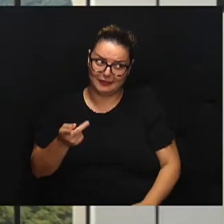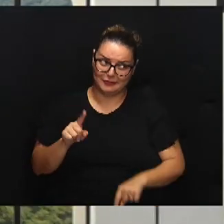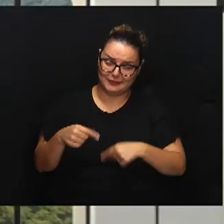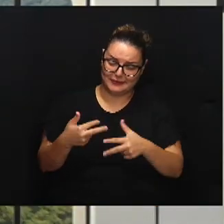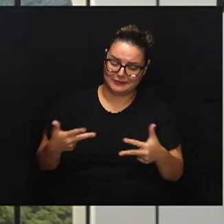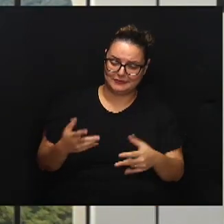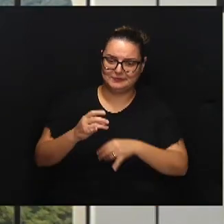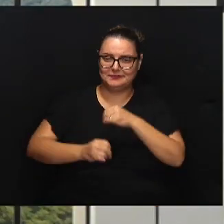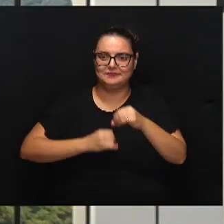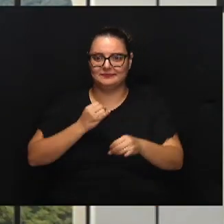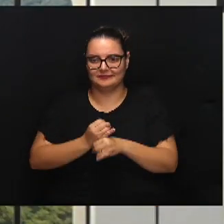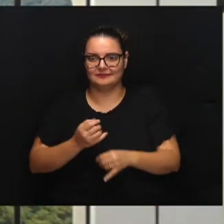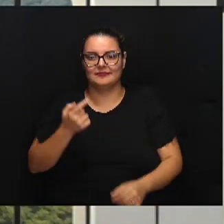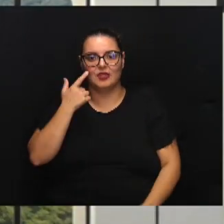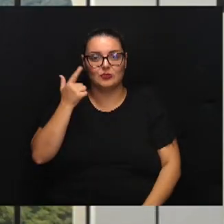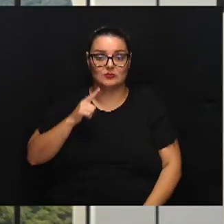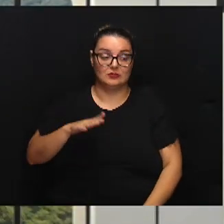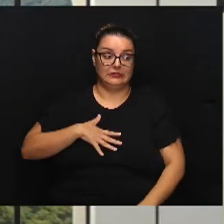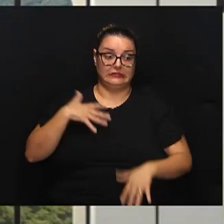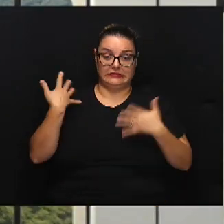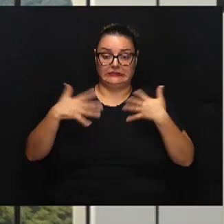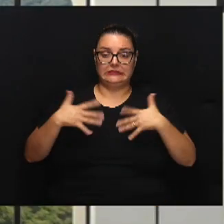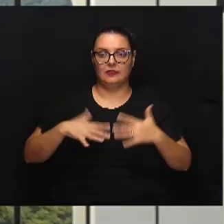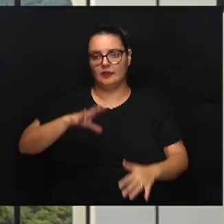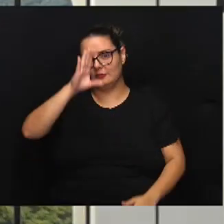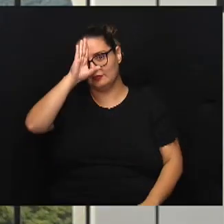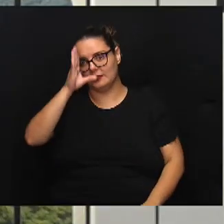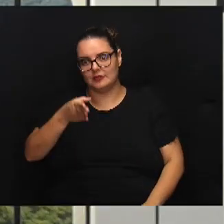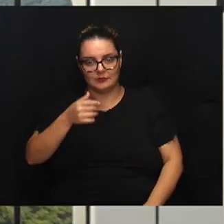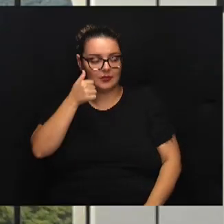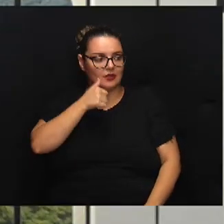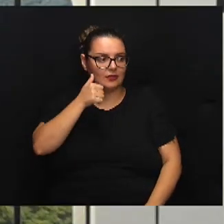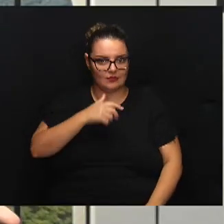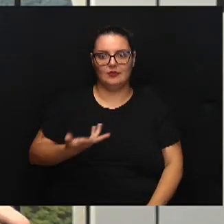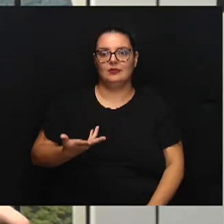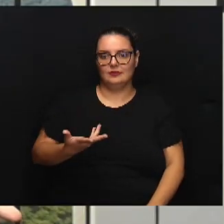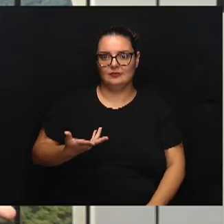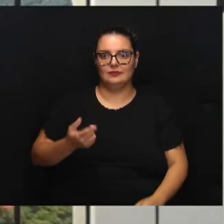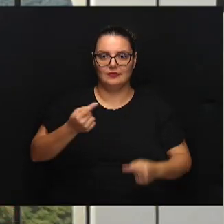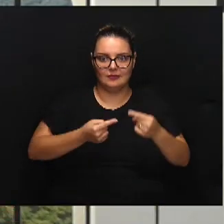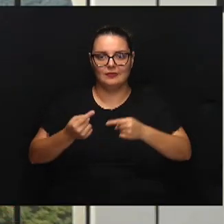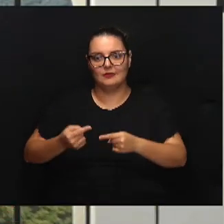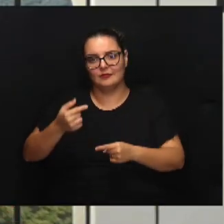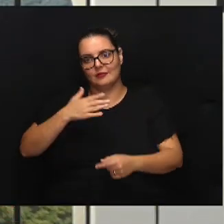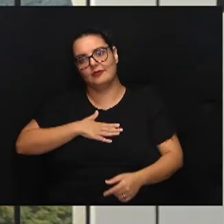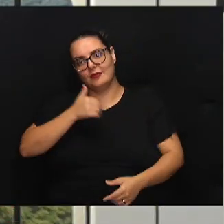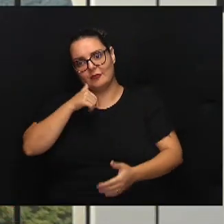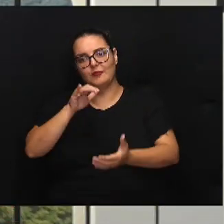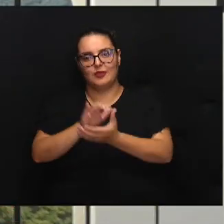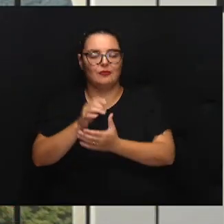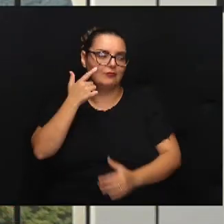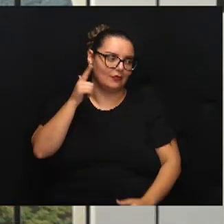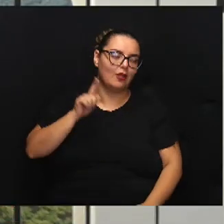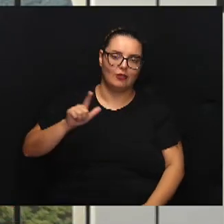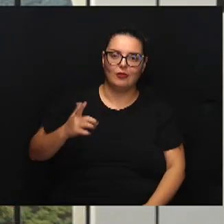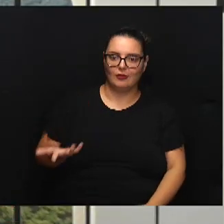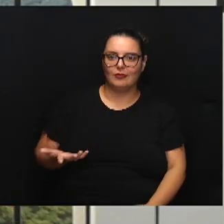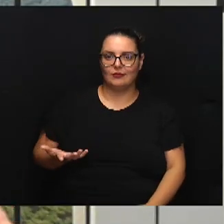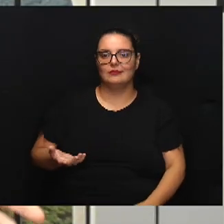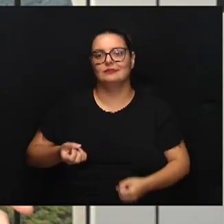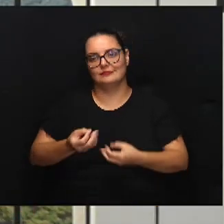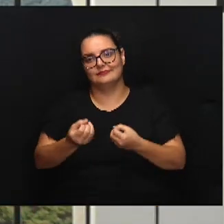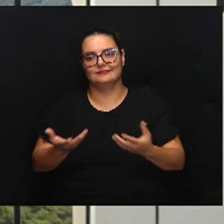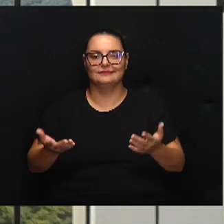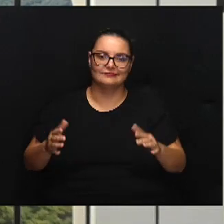internet. E isso, claro, assusta principalmente a mulher. Eu discutia isso com a minha esposa, né? E obviamente a gente é bem informado,